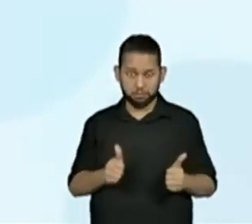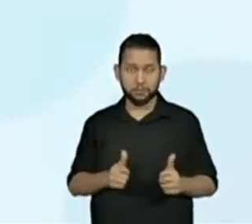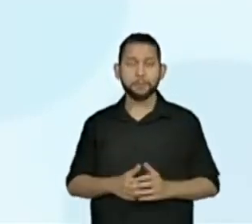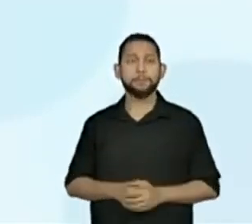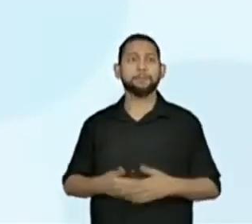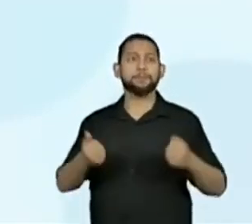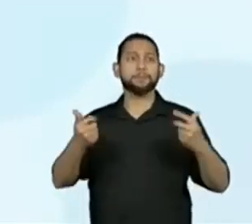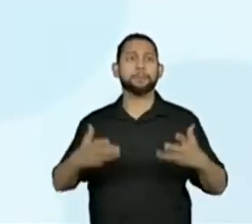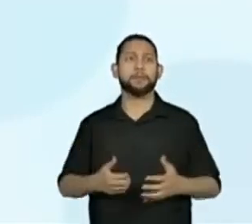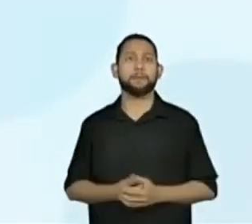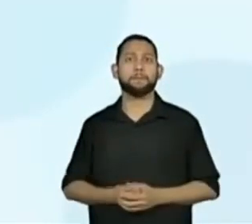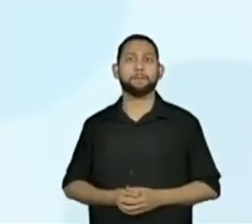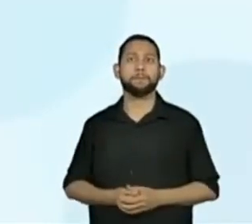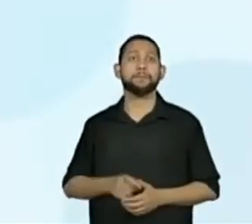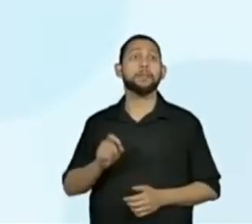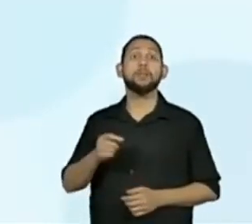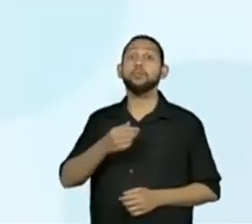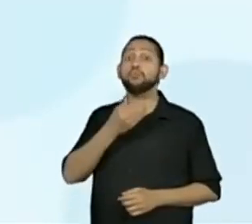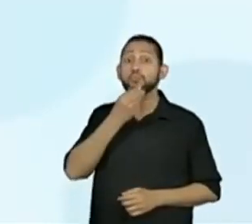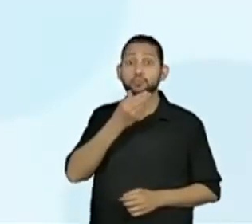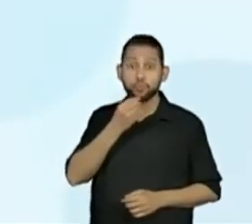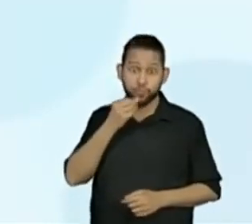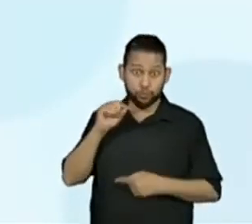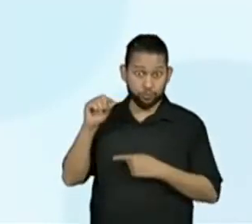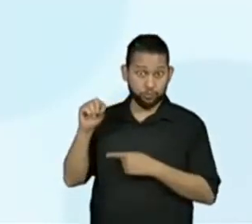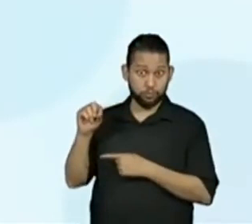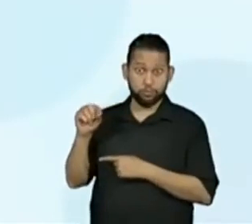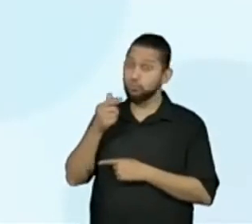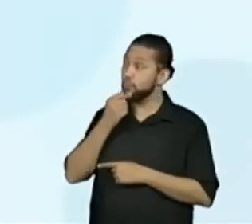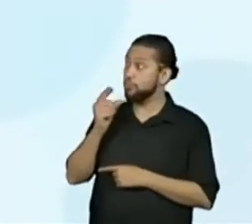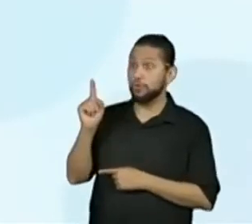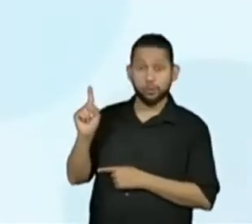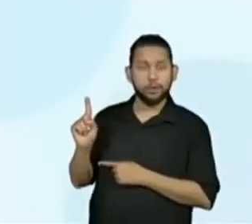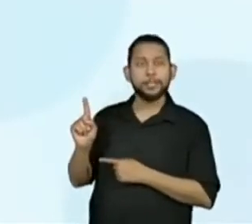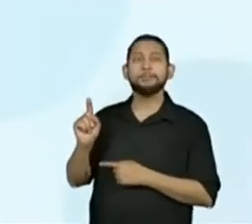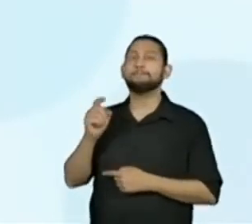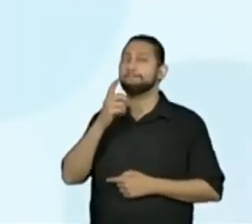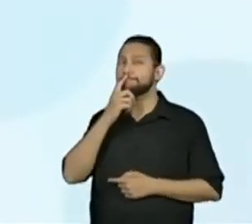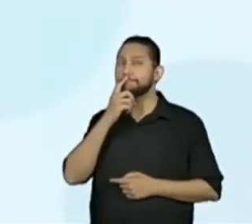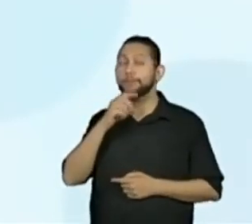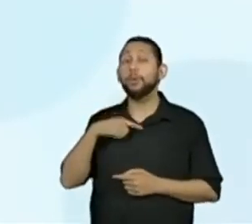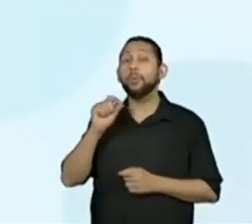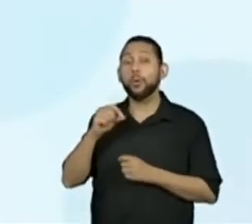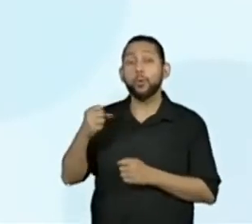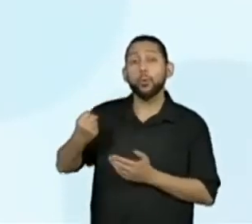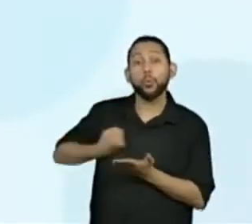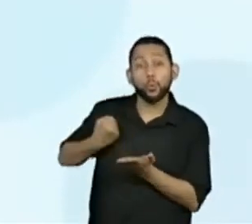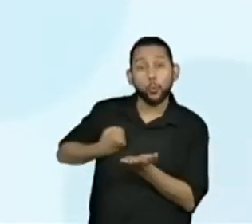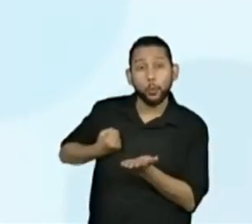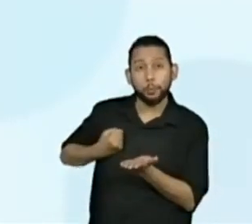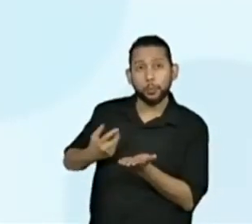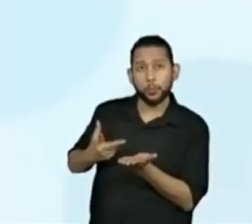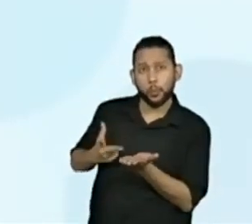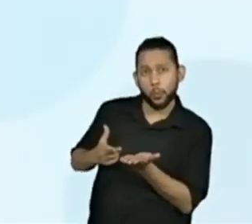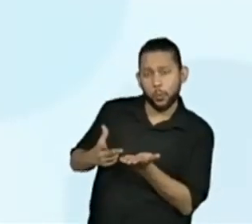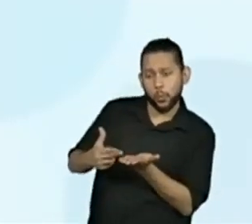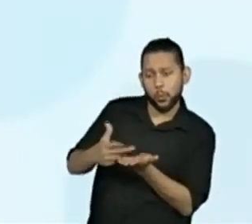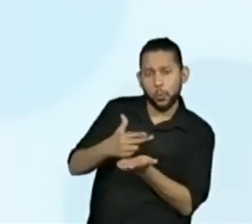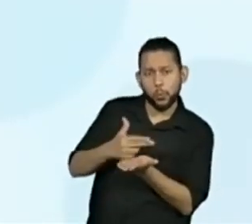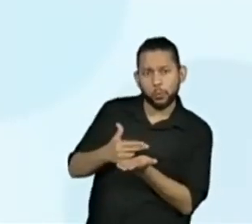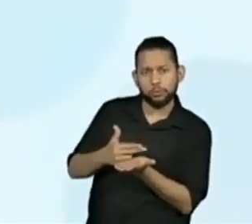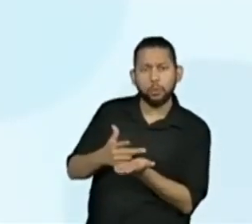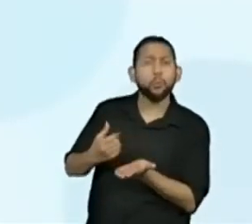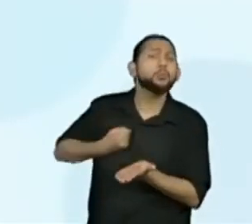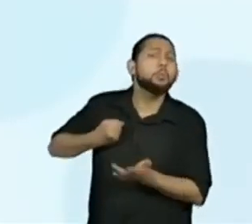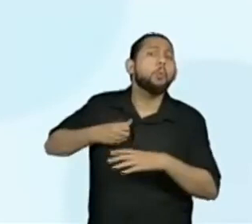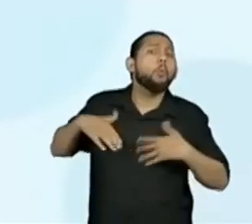Diz assim, ele quem? O Matheus aqui, ó. Recortou alguns números. Aqui está dizendo quais foram